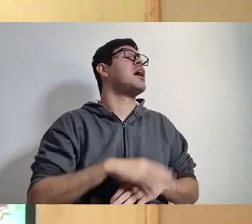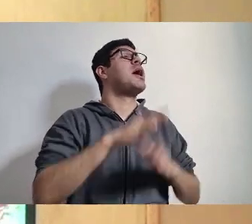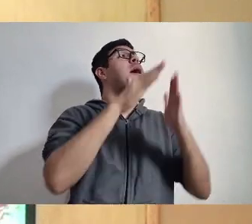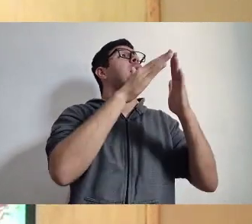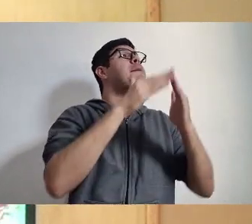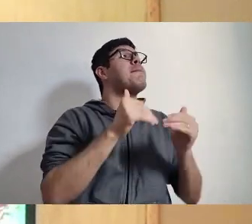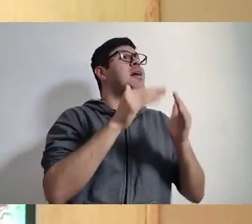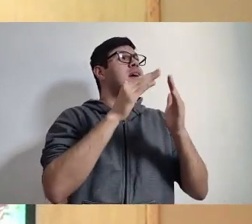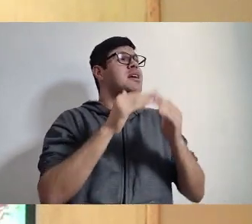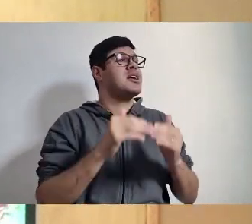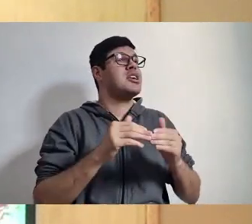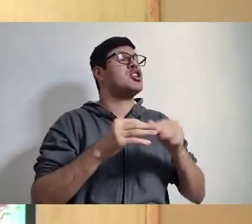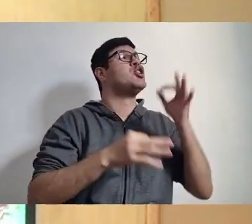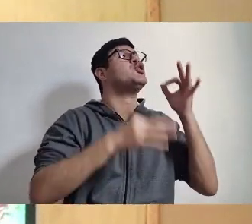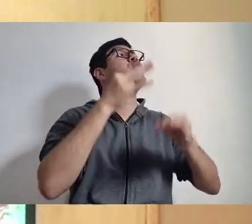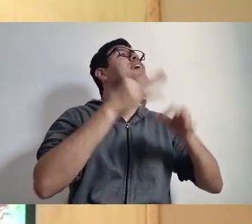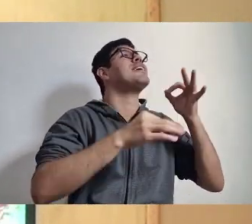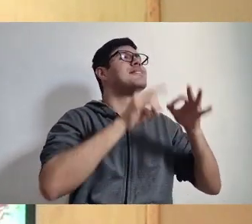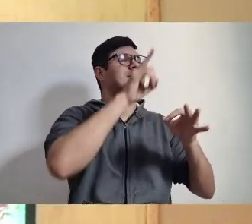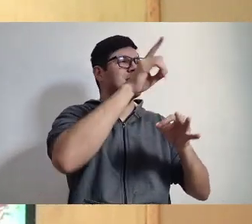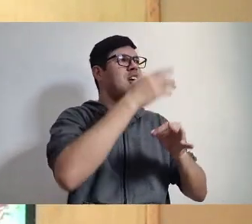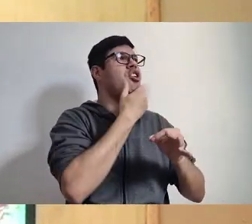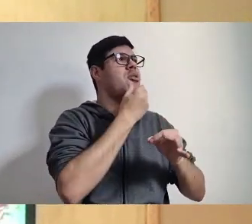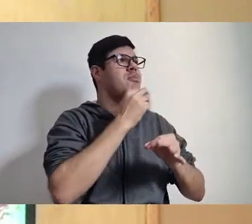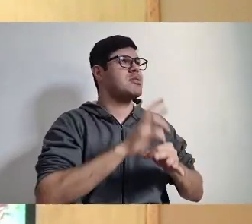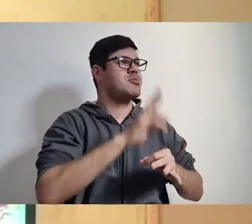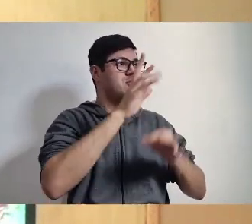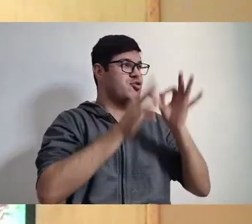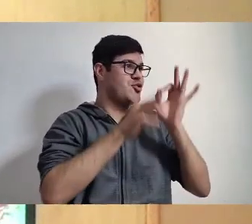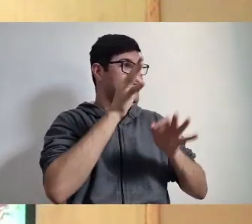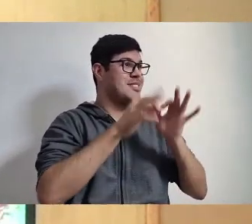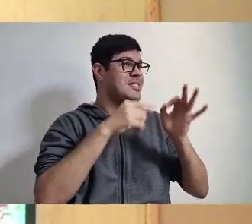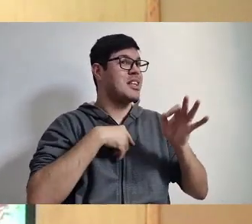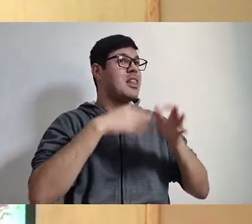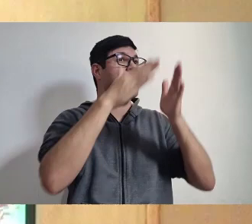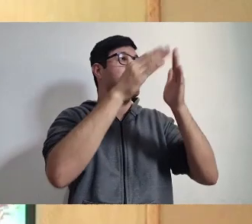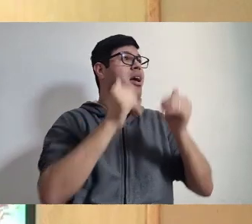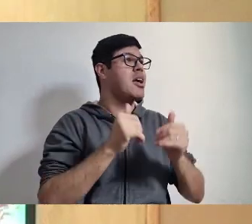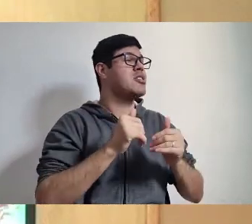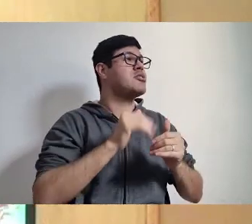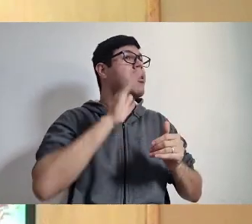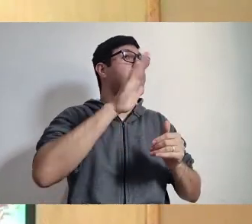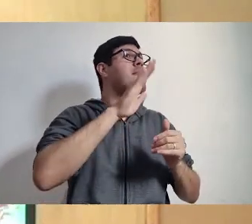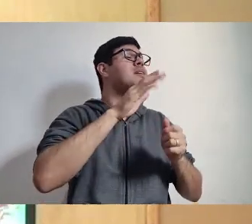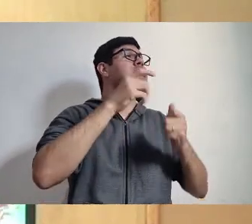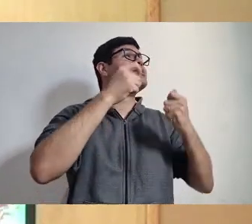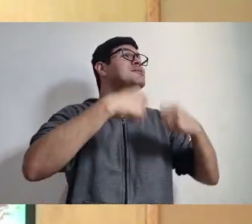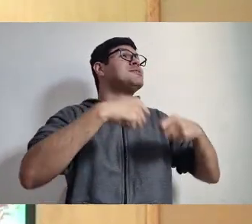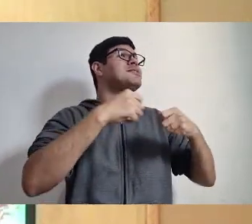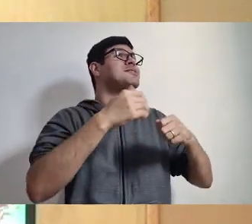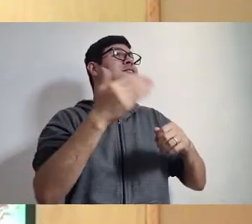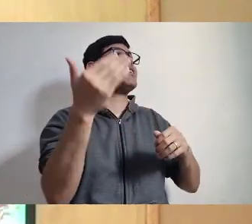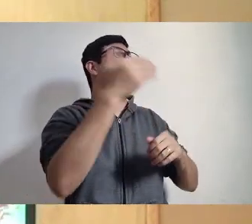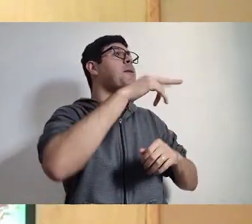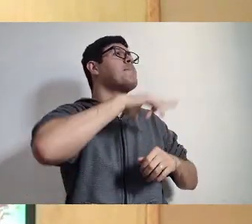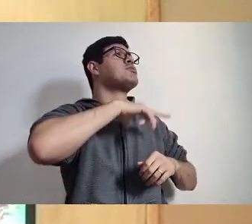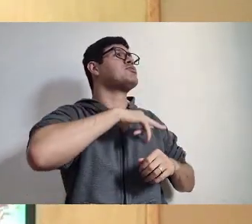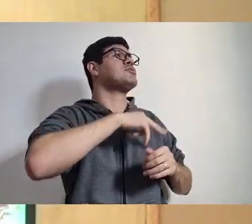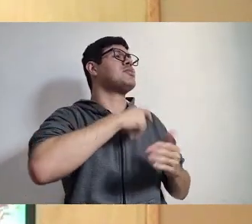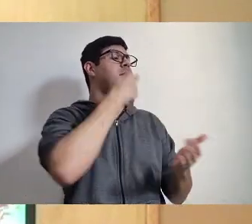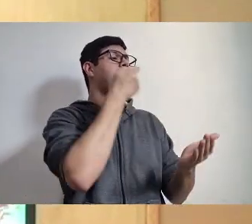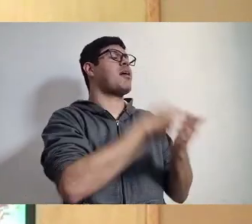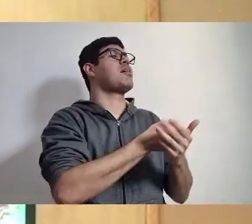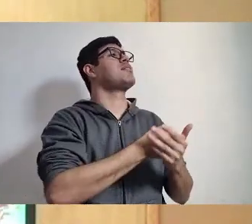uma liminar, o juiz. O município tem que pagar. Só que com a liminar, ele não depende de licitação. Ele pode ir lá no particular e pagar. Ó, tá aqui,